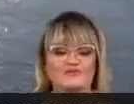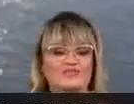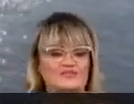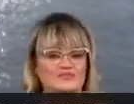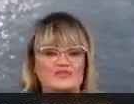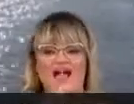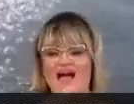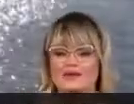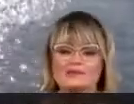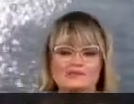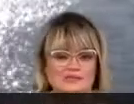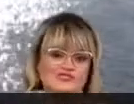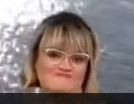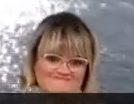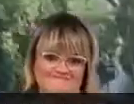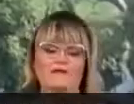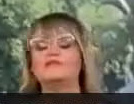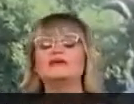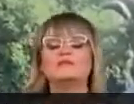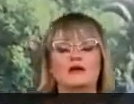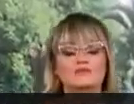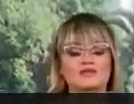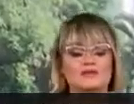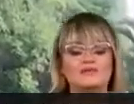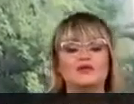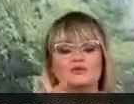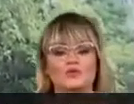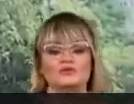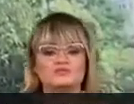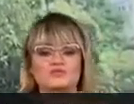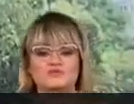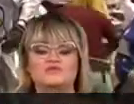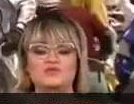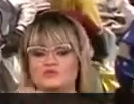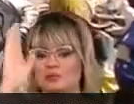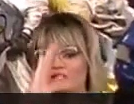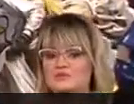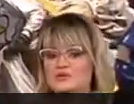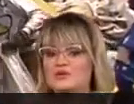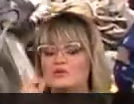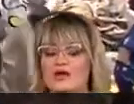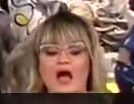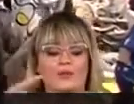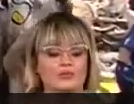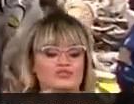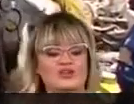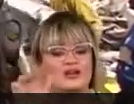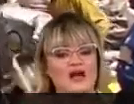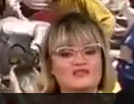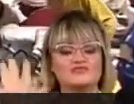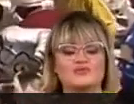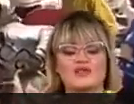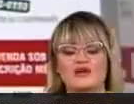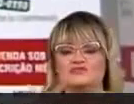das águas. Para orientar a população, desde 2020, o Brasil implementou a Política Nacional de